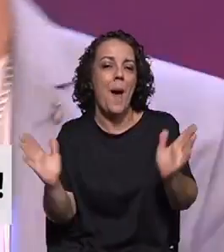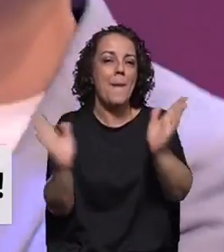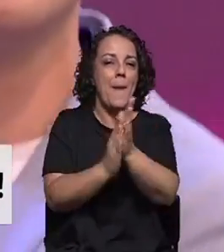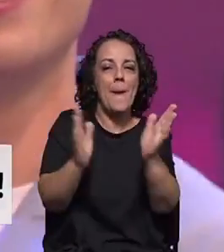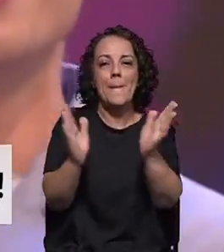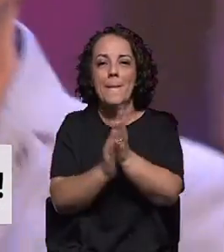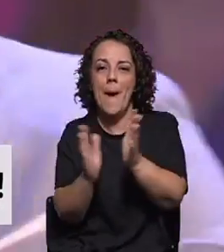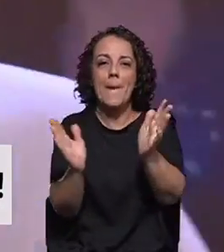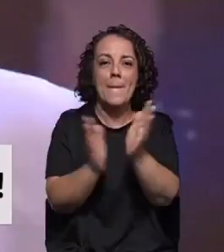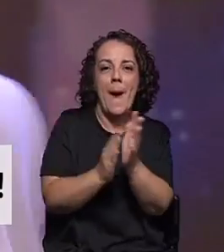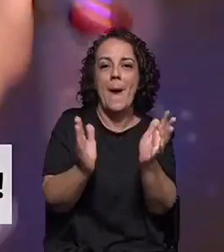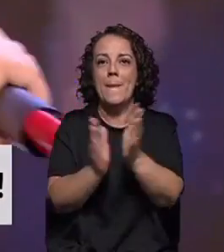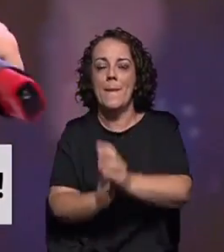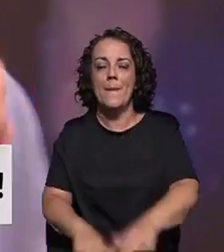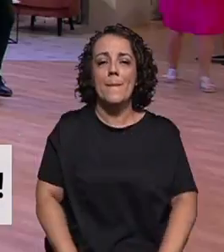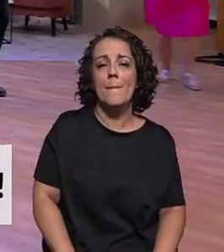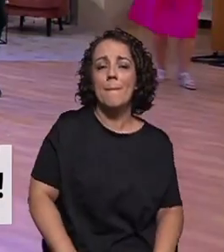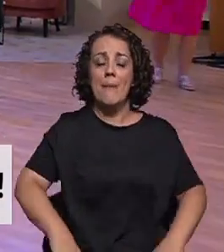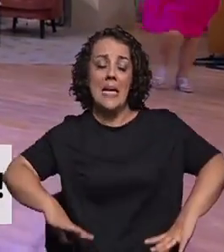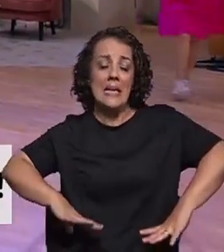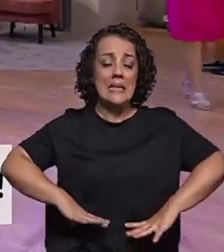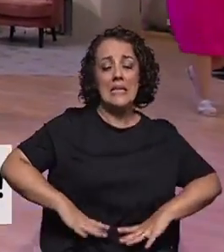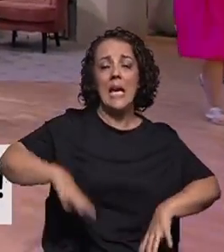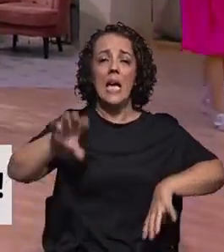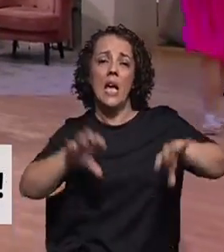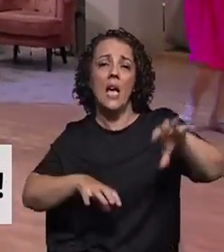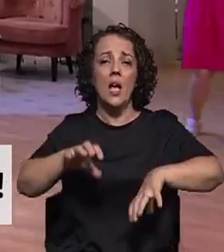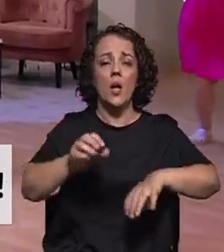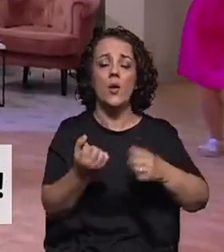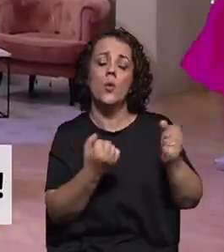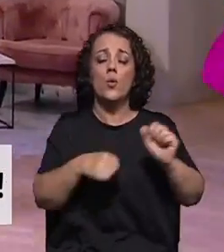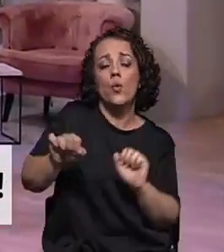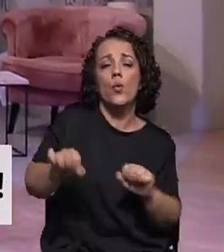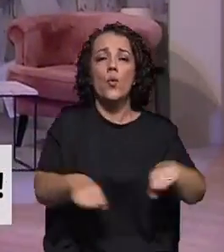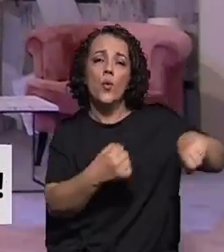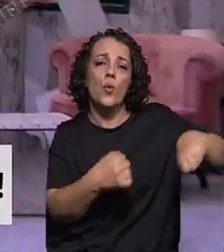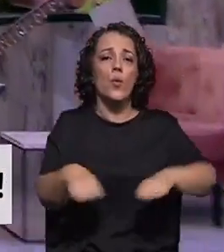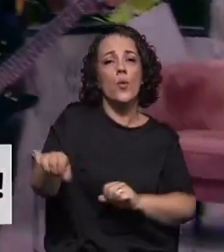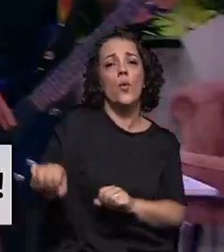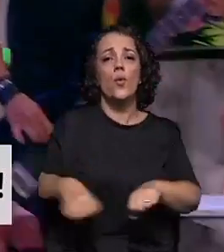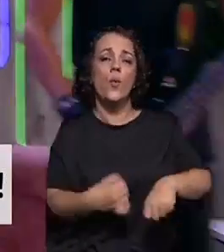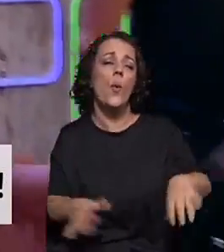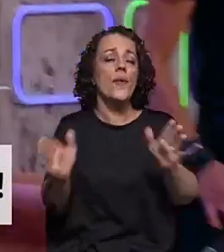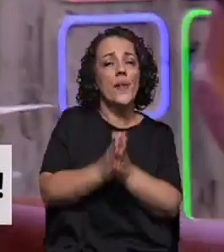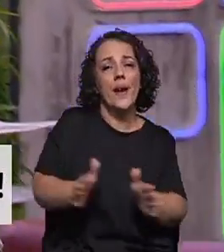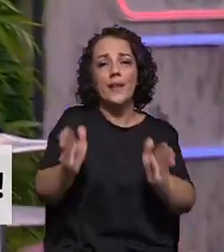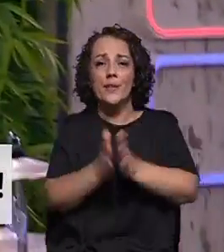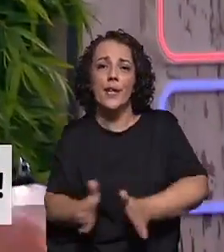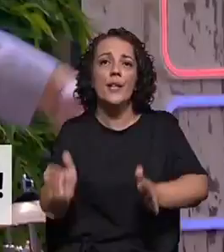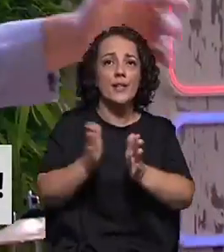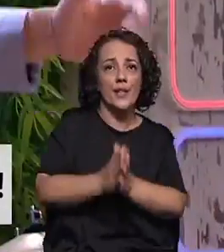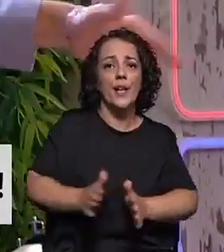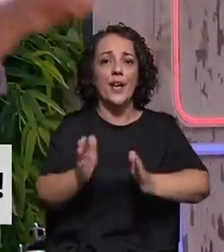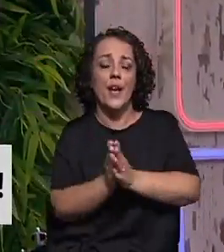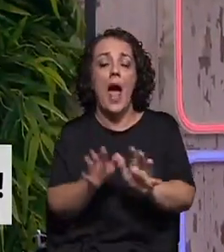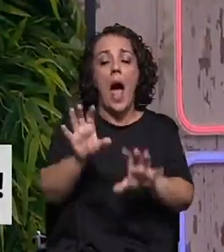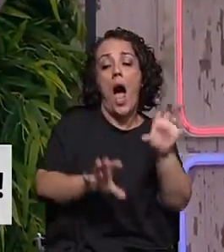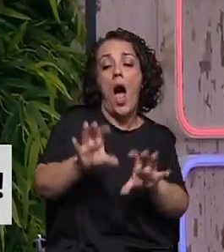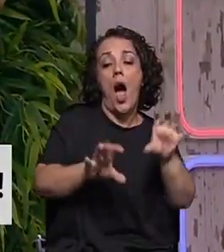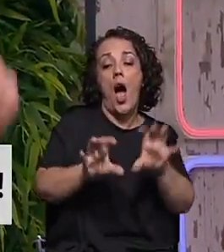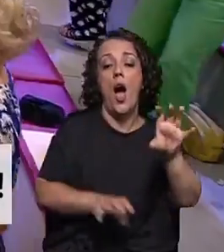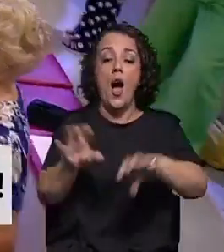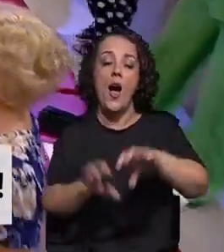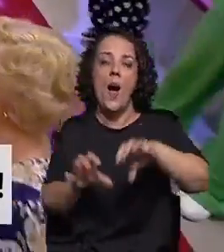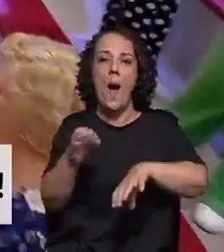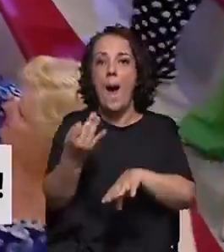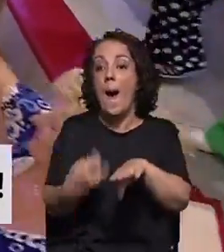bater. Mexe a cintura para um lado e para o outro. Trás, trás, trás, trás, a bundinha vai mexer. Dá